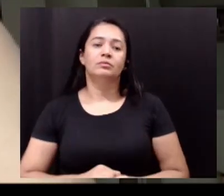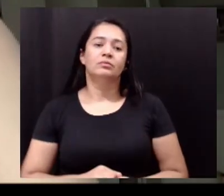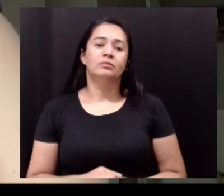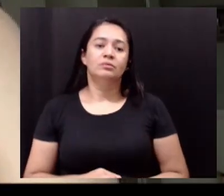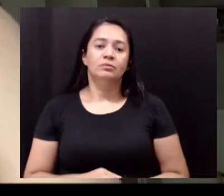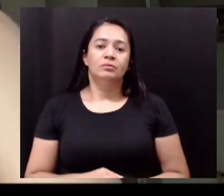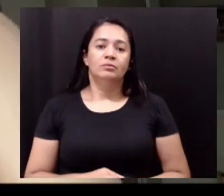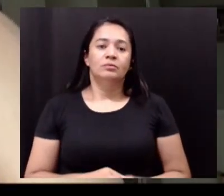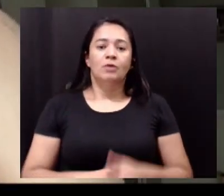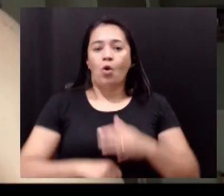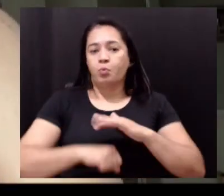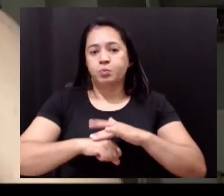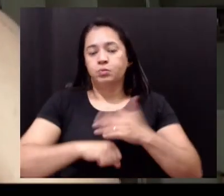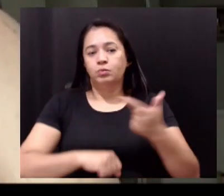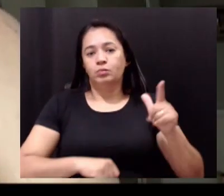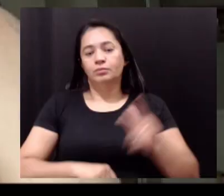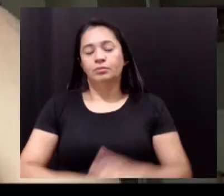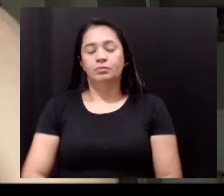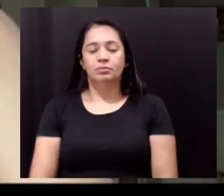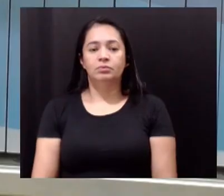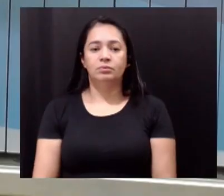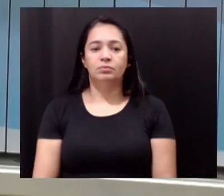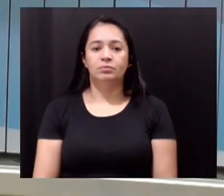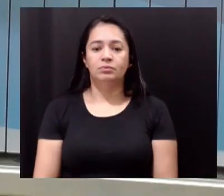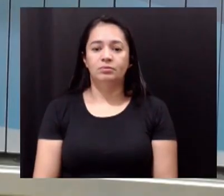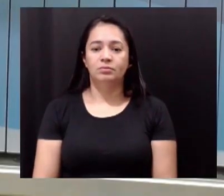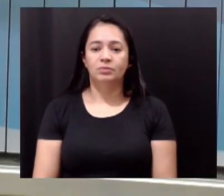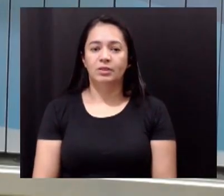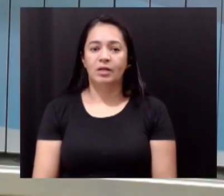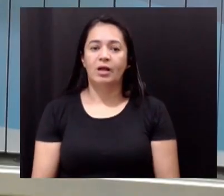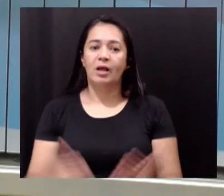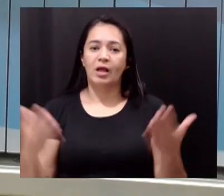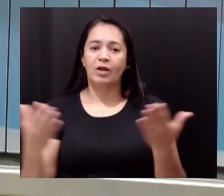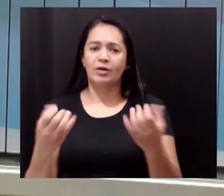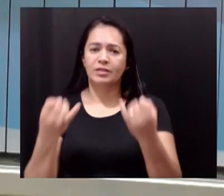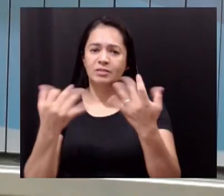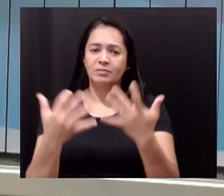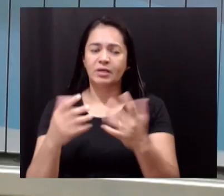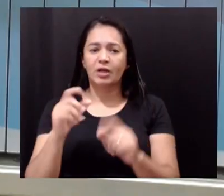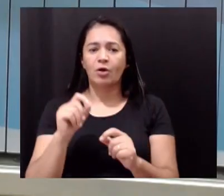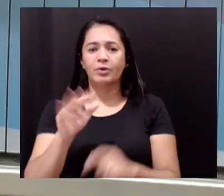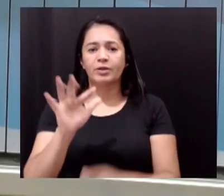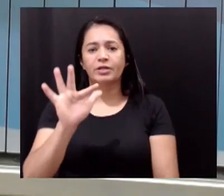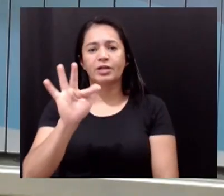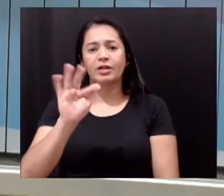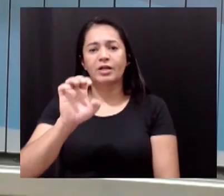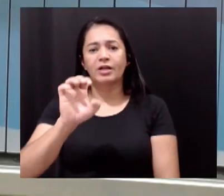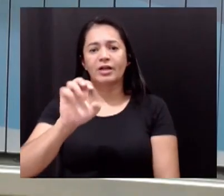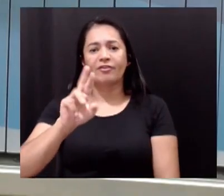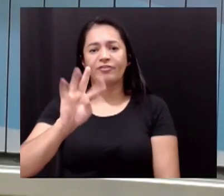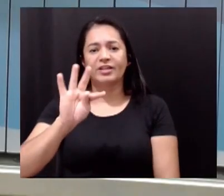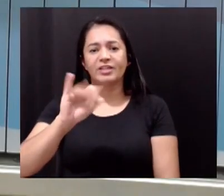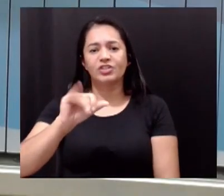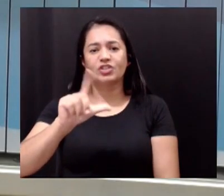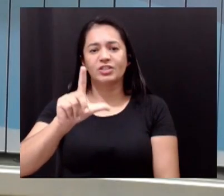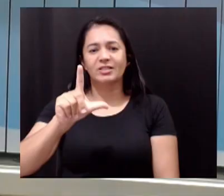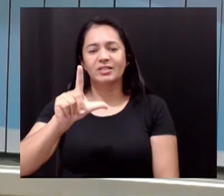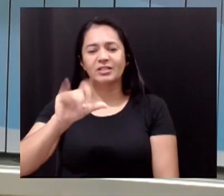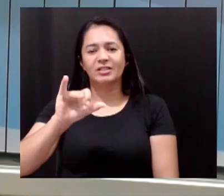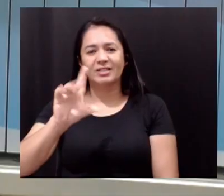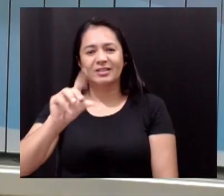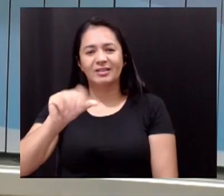não. Doutora, agora eu gostaria de falar um pouquinho da fertilidade, né? Essas pacientes que precisam aí fazer